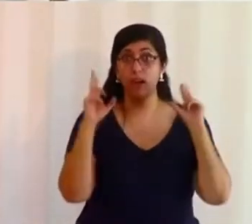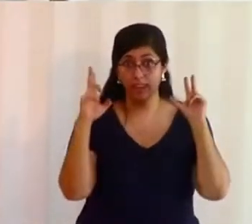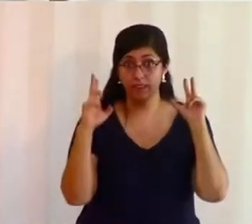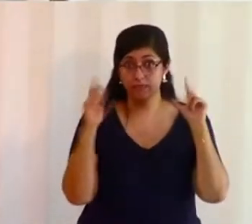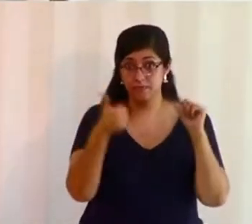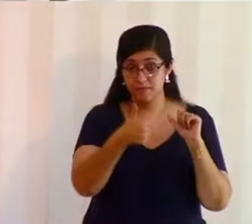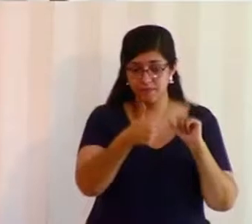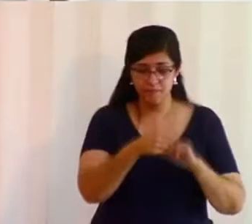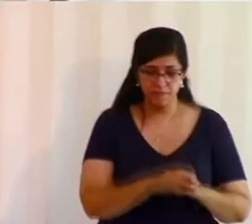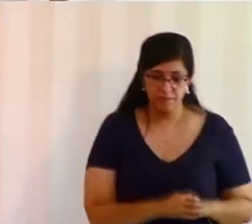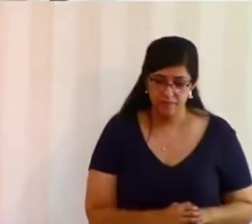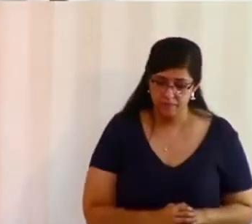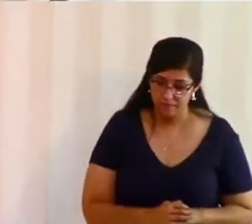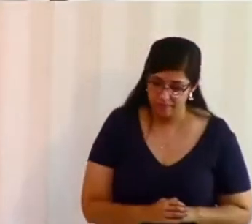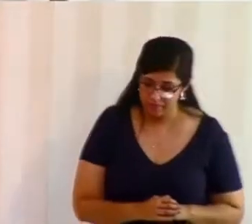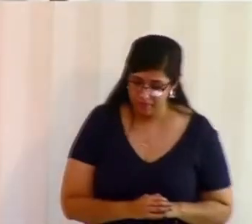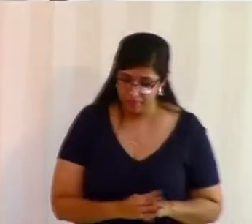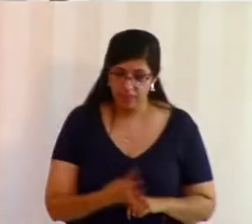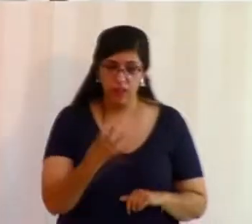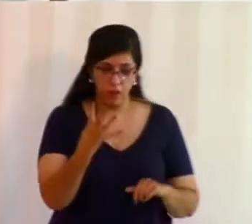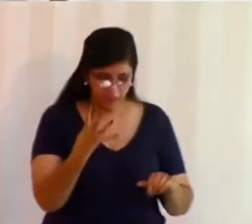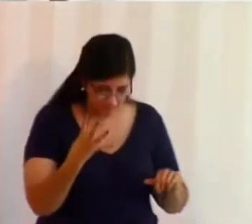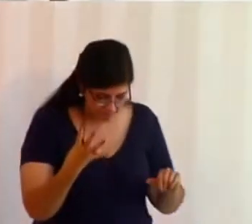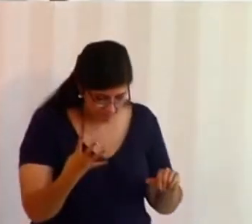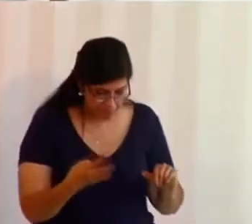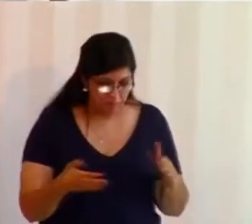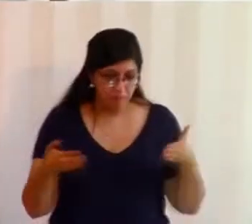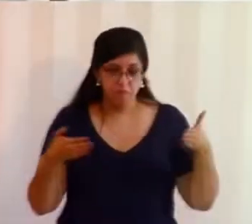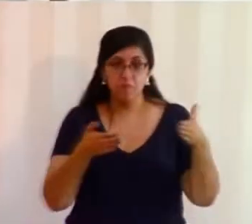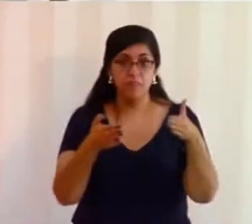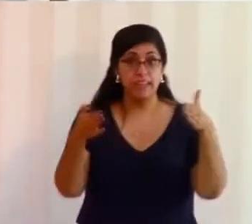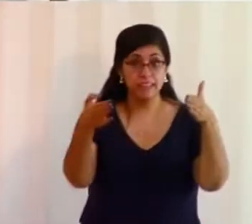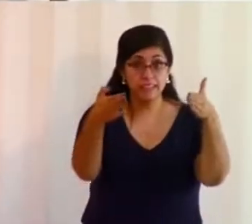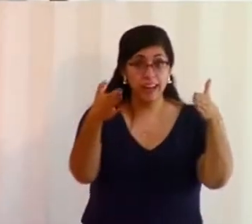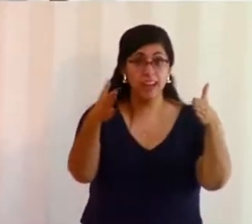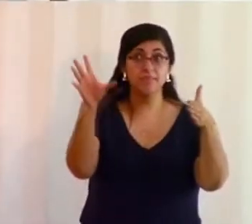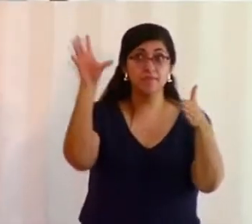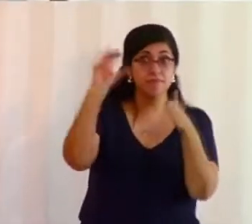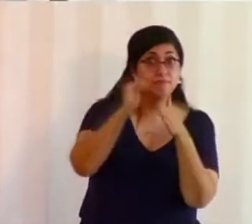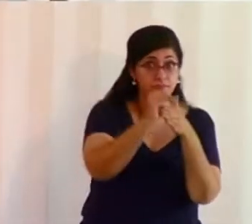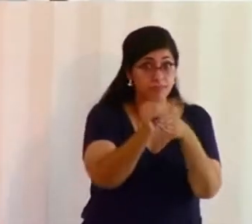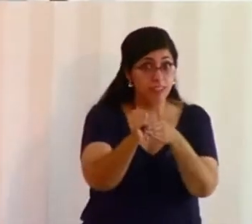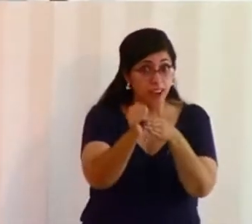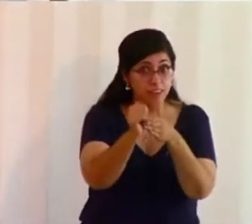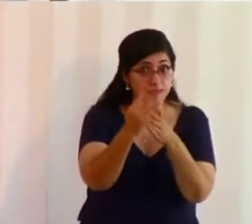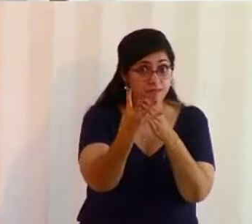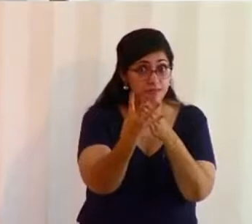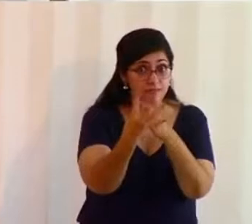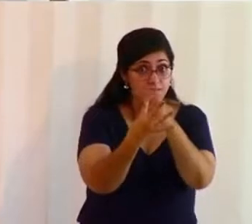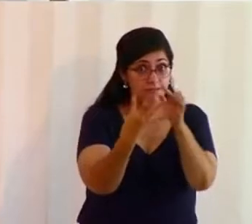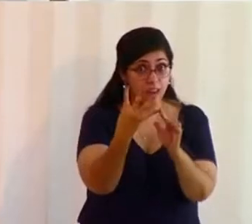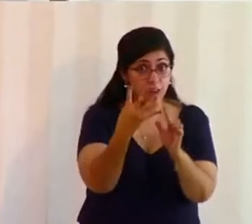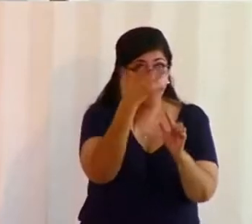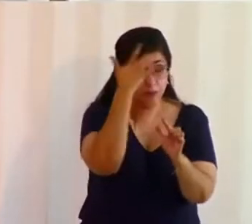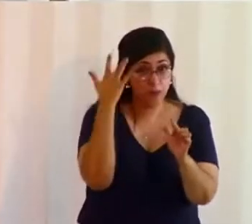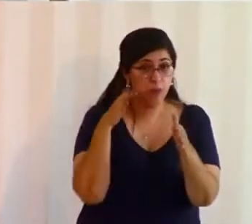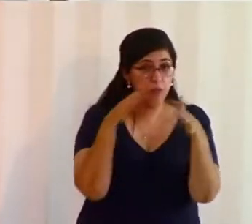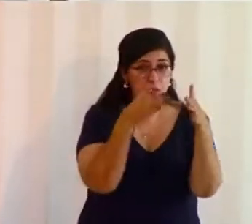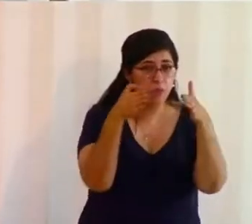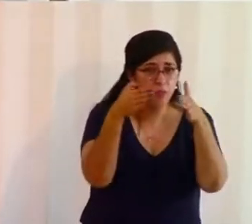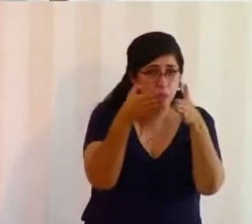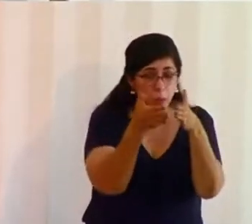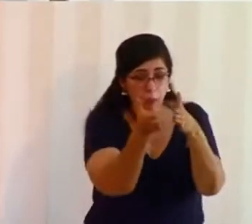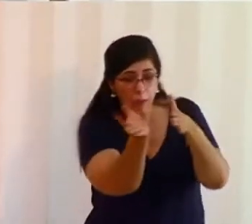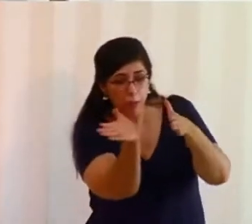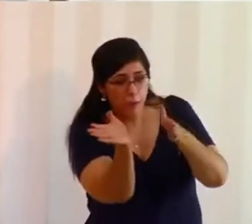naquela estrada, e eles estavam tentando ir por um caminho, mas o Senhor vai guiá-los por outro caminho. A segunda imagem que você